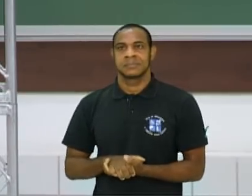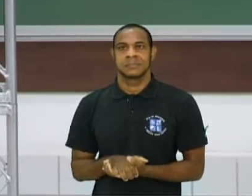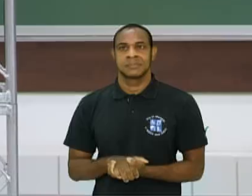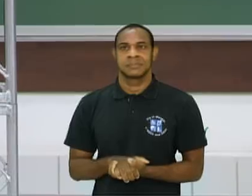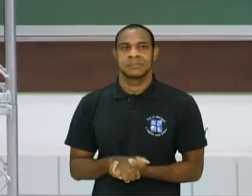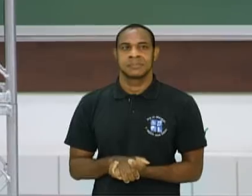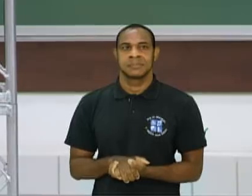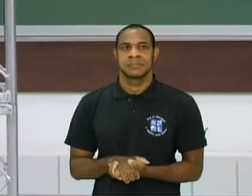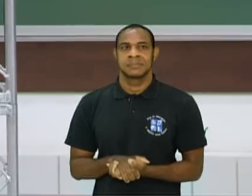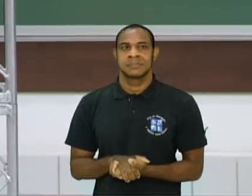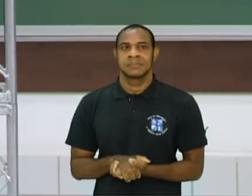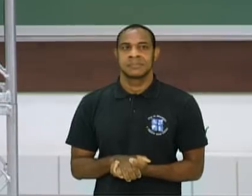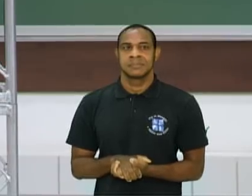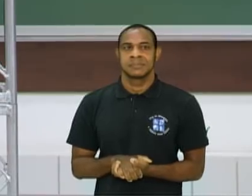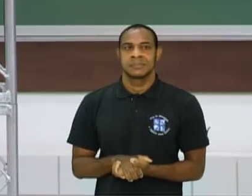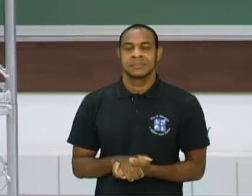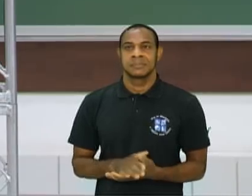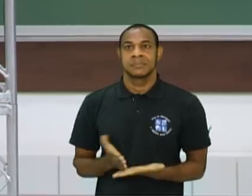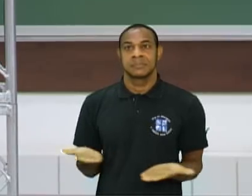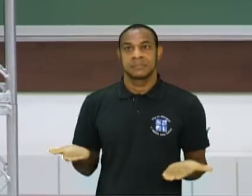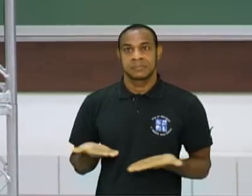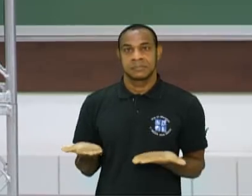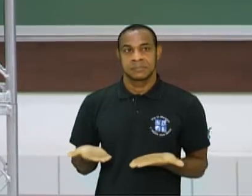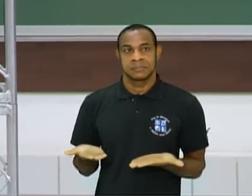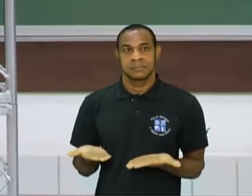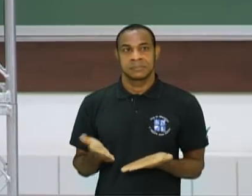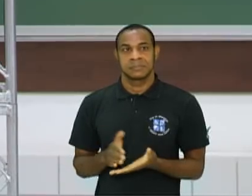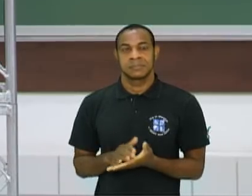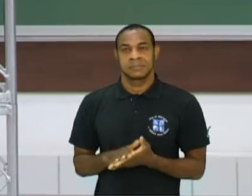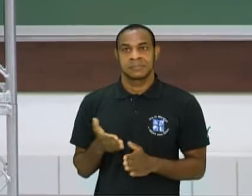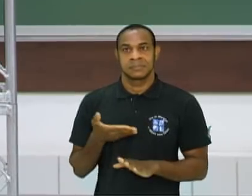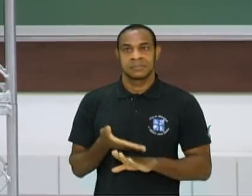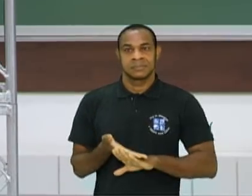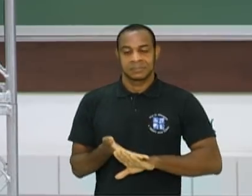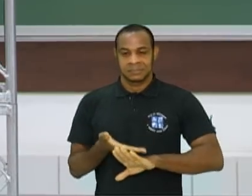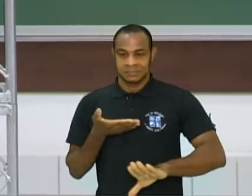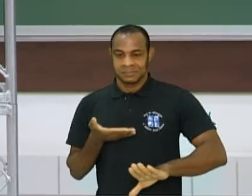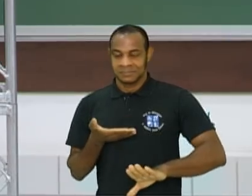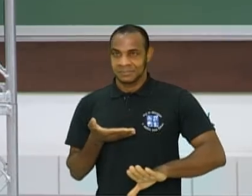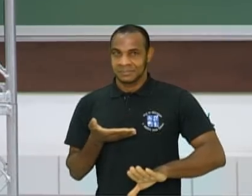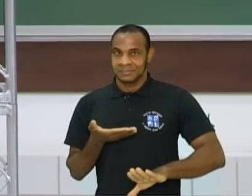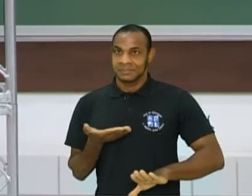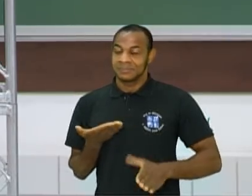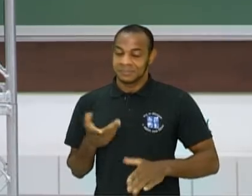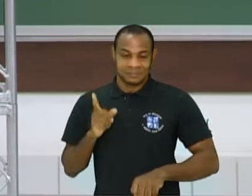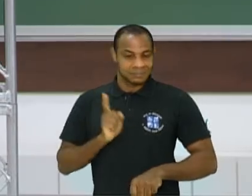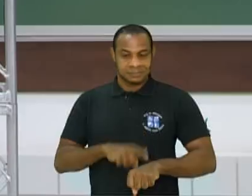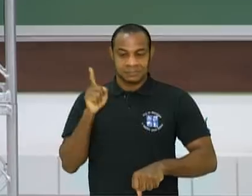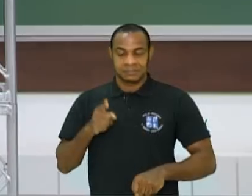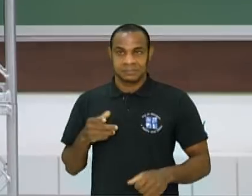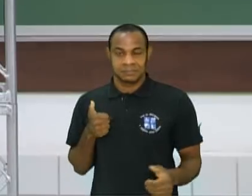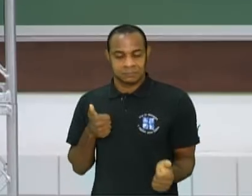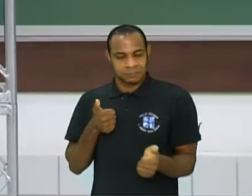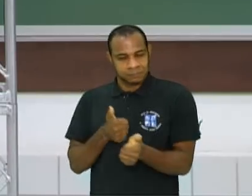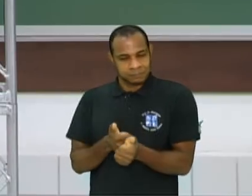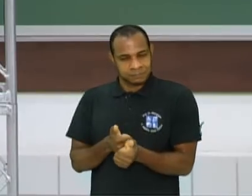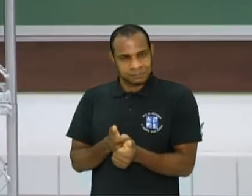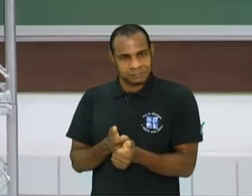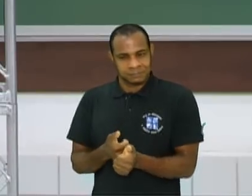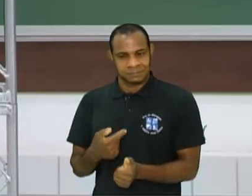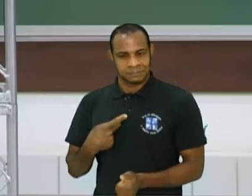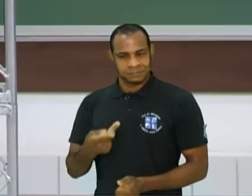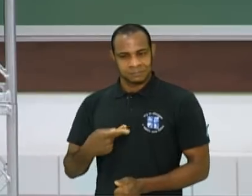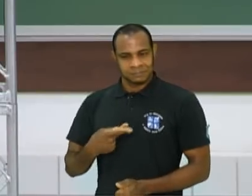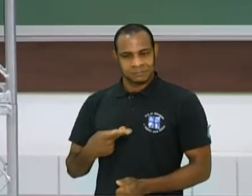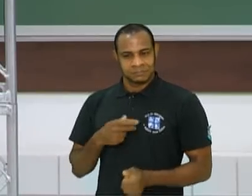in your house. Nós estamos separados, mas ao mesmo tempo estamos aqui, ó, pertinho, juntos, eu aqui, você em sua casa.